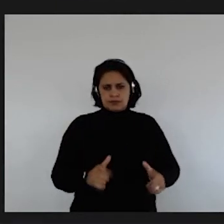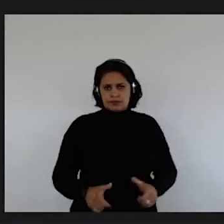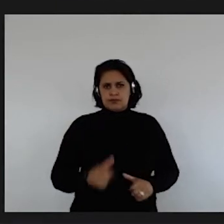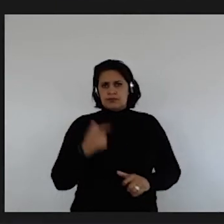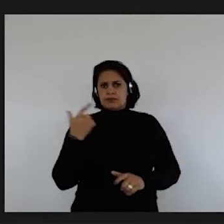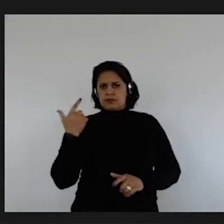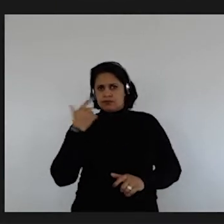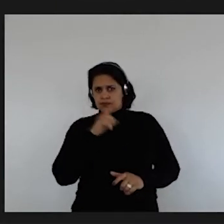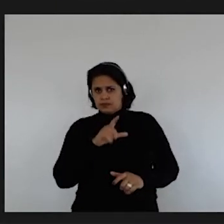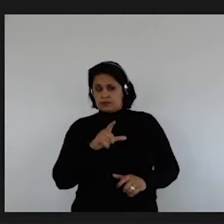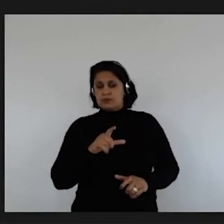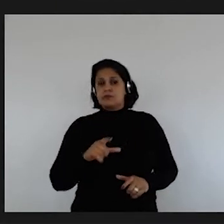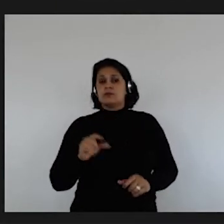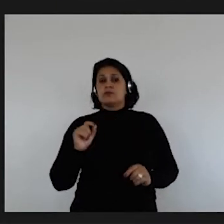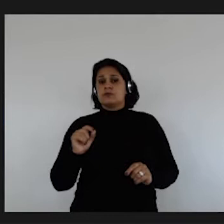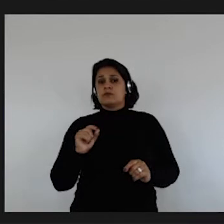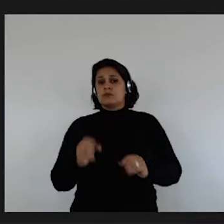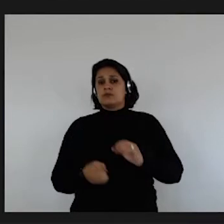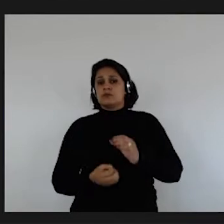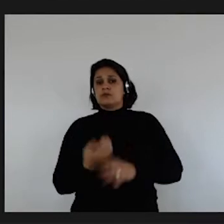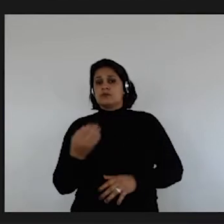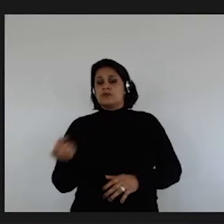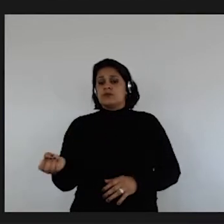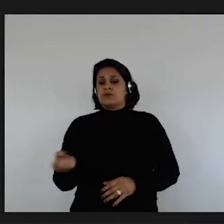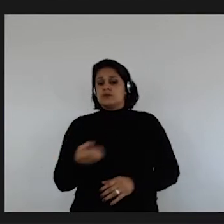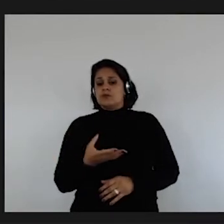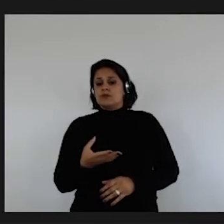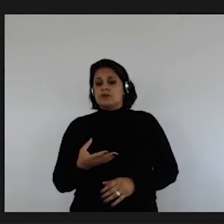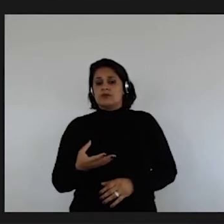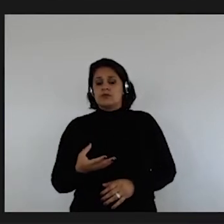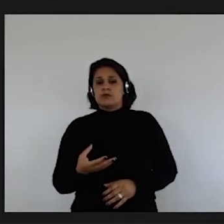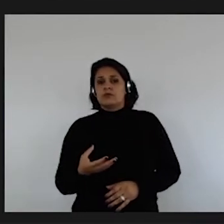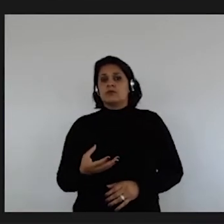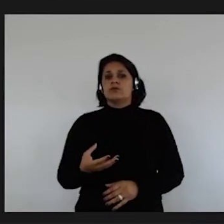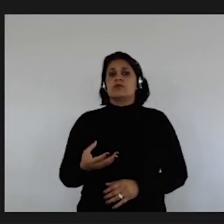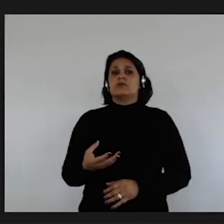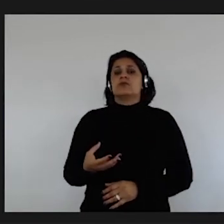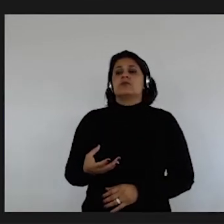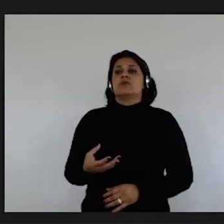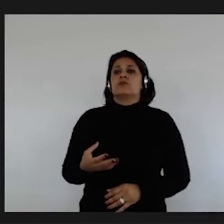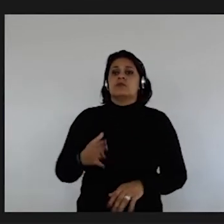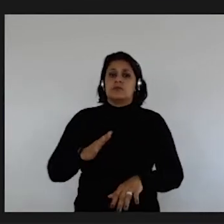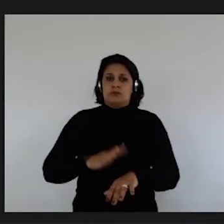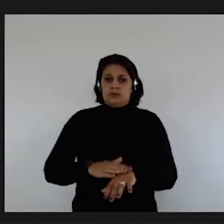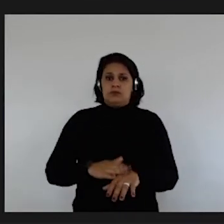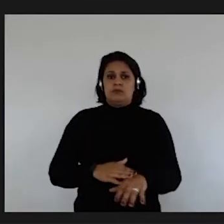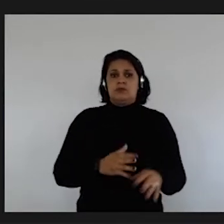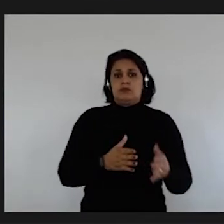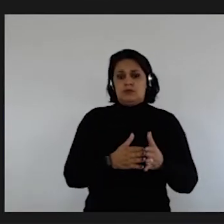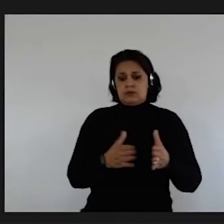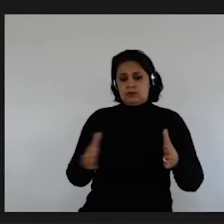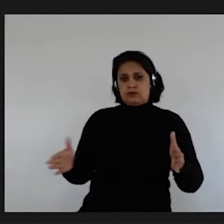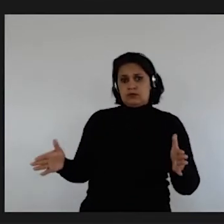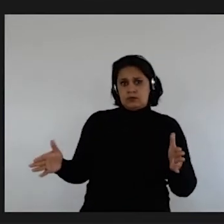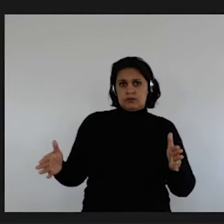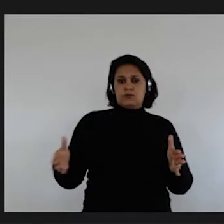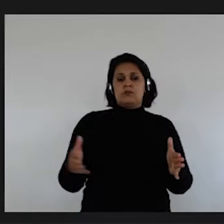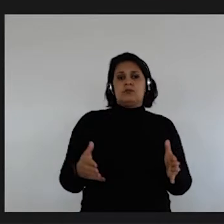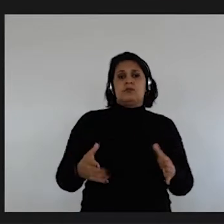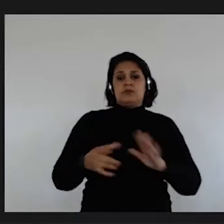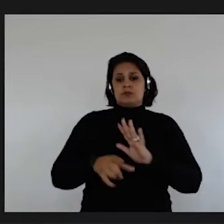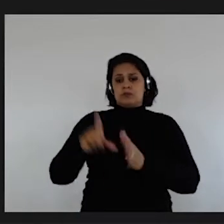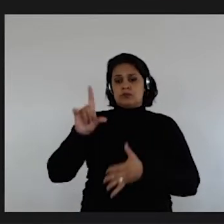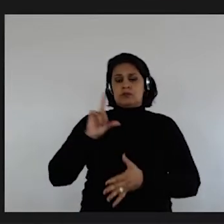de fato têm feito, criar novas linhas de crédito, além de prorrogar os prazos dos contratos celebrados anteriores à